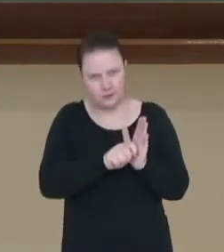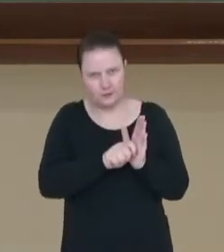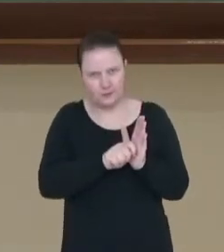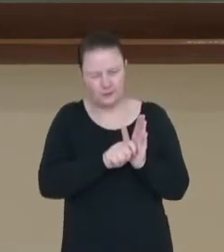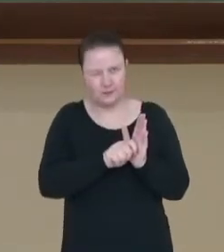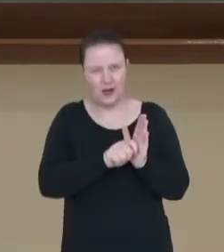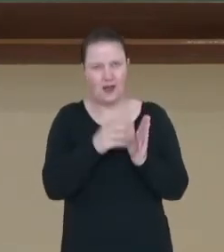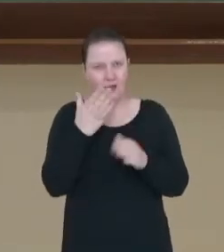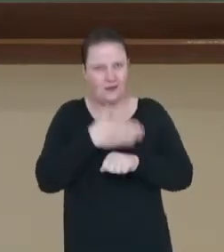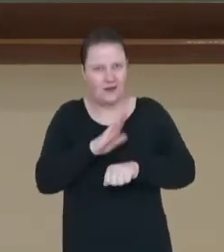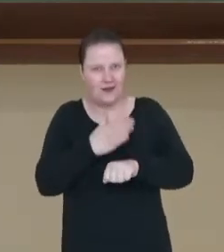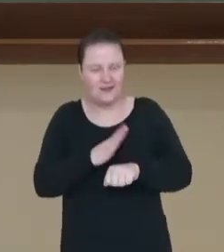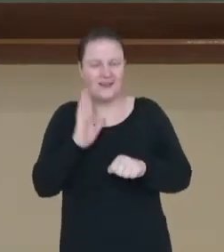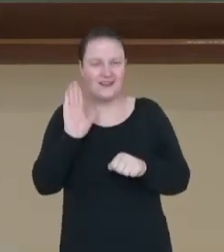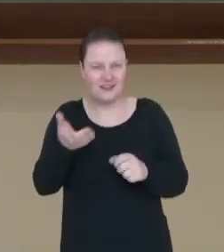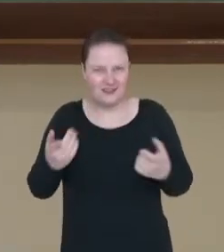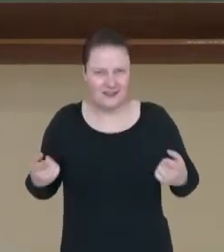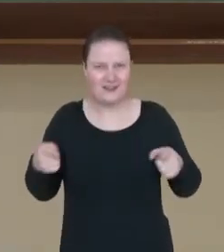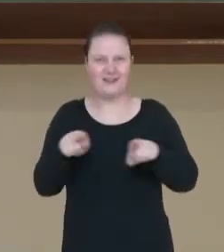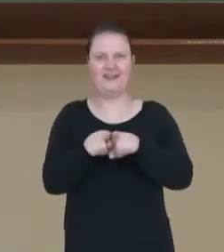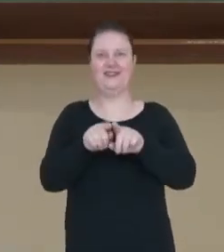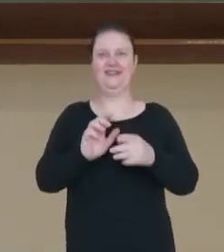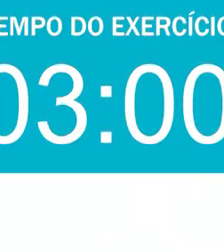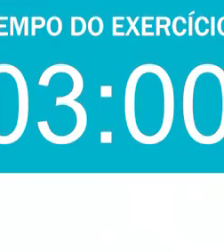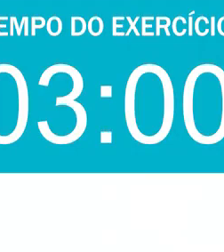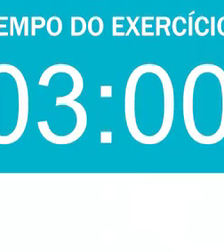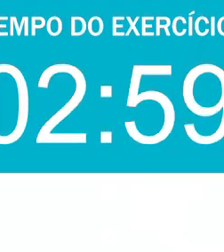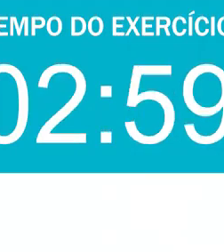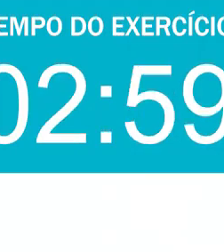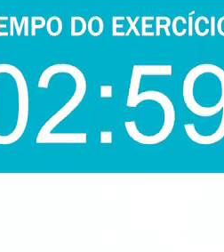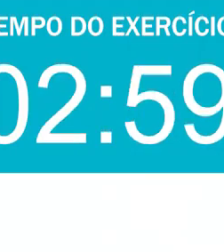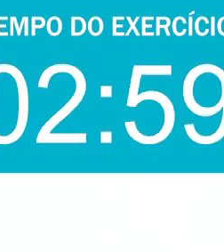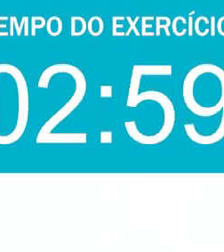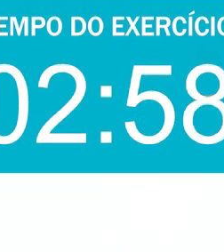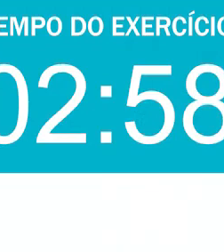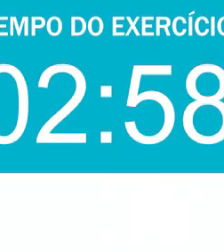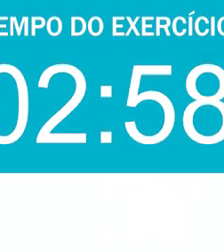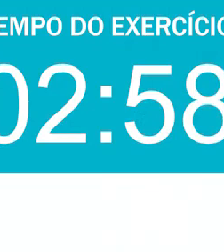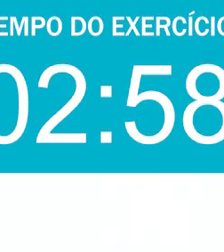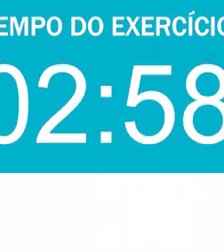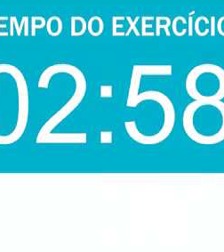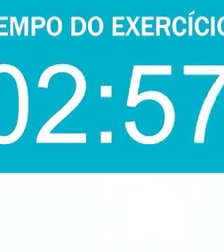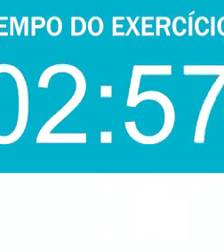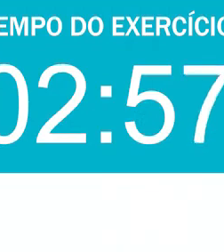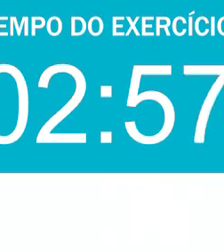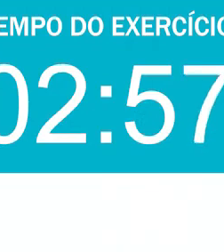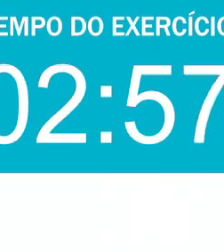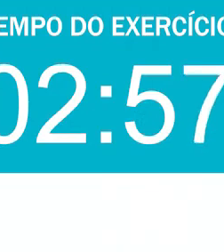Faz aí, estou te aguardando aqui.